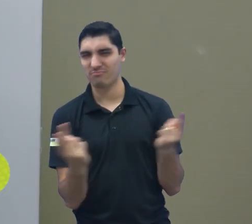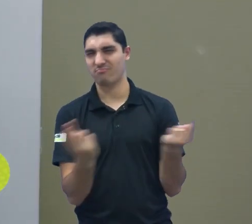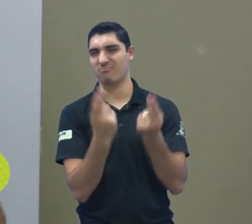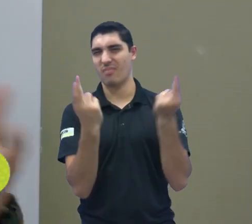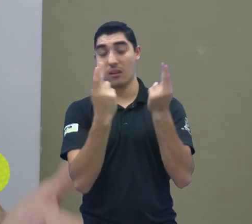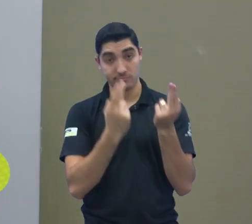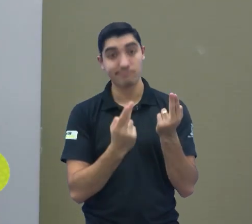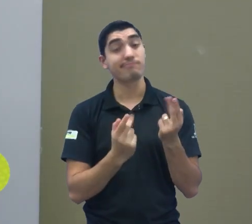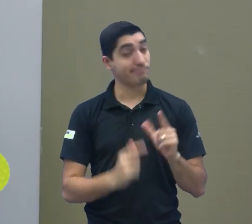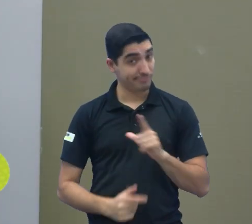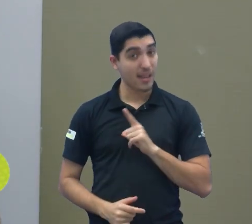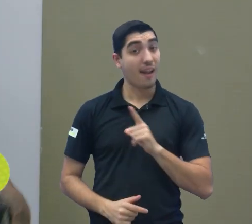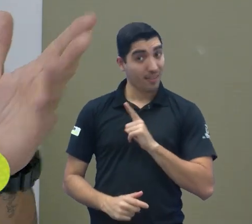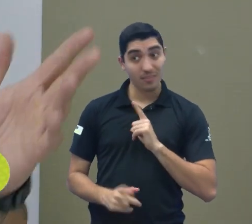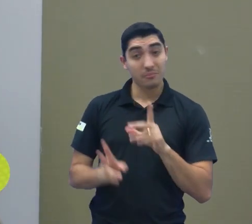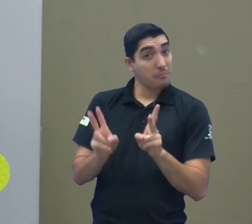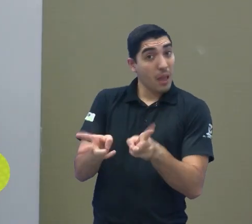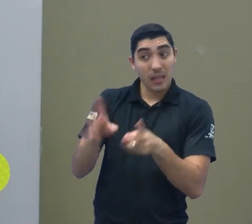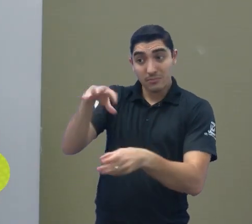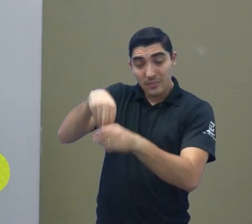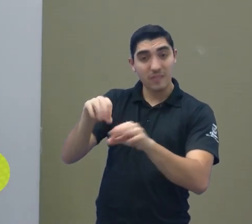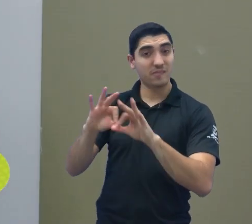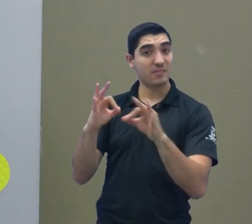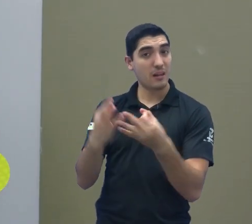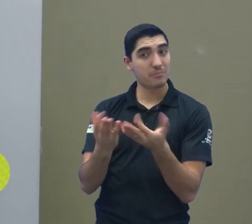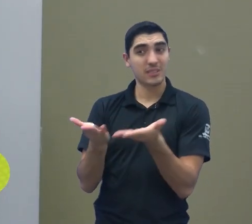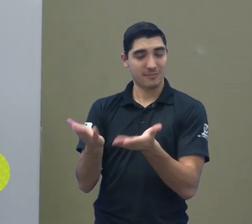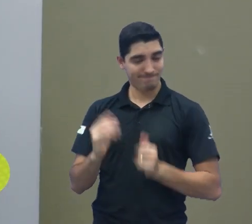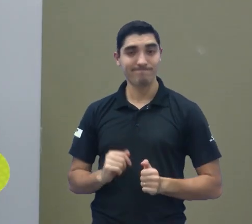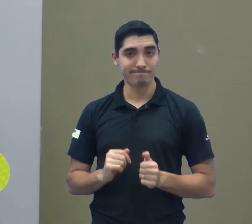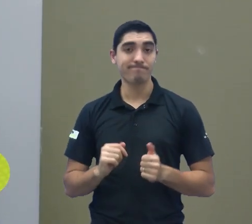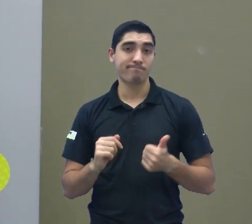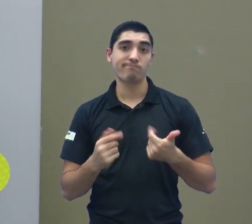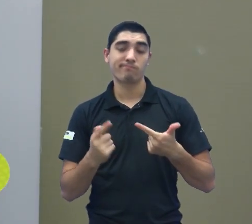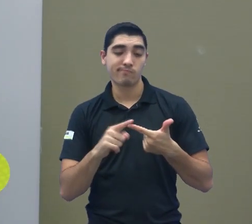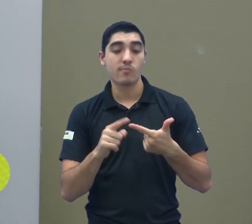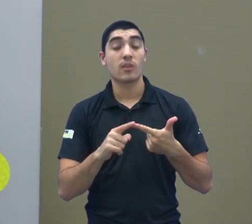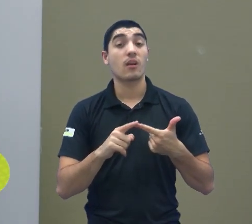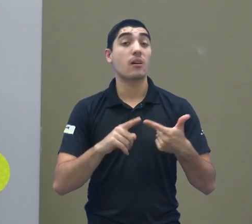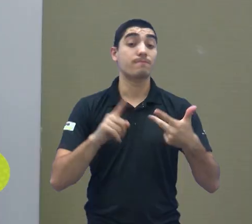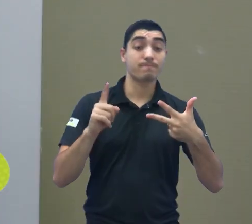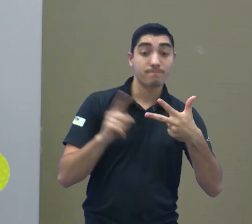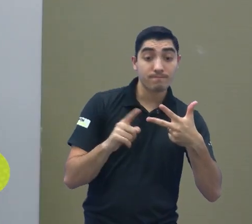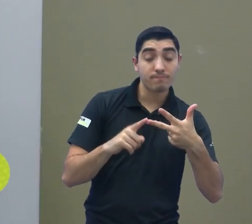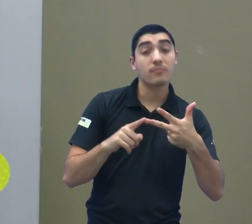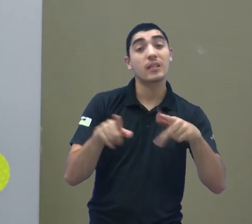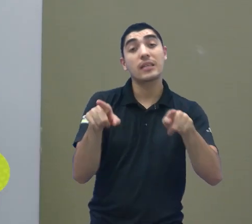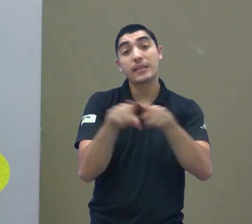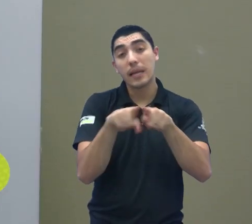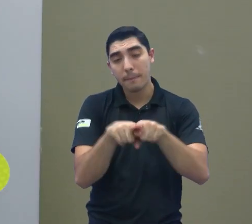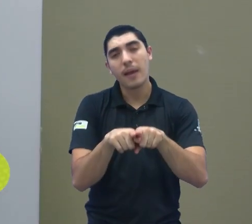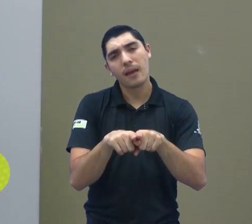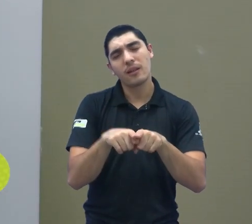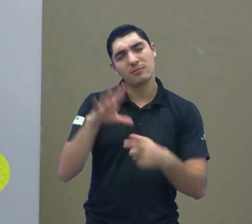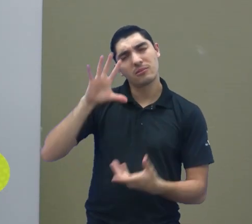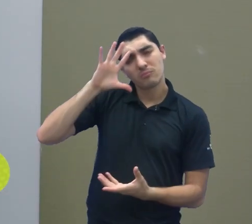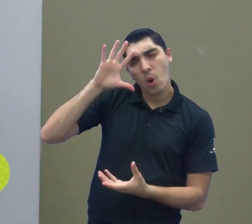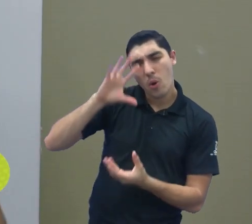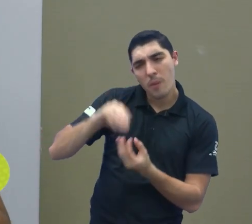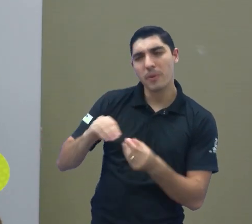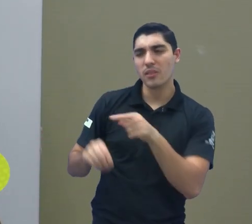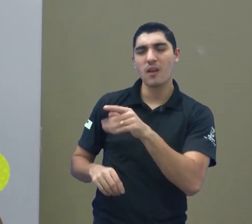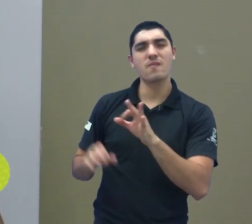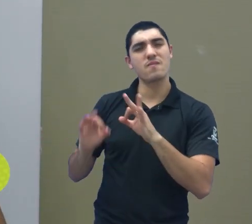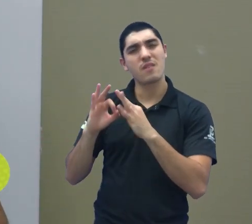um atleta ou praticar um esporte que seja por qualidade de vida, né? E às vezes também a família, a gente entende também, porque tem toda a dificuldade, né? No